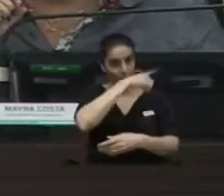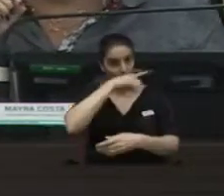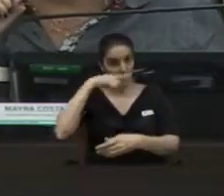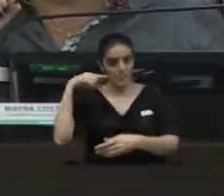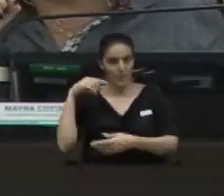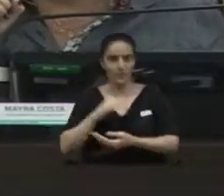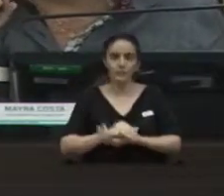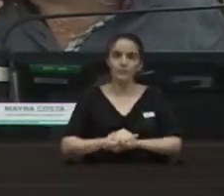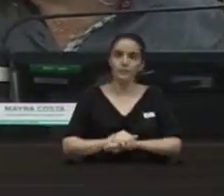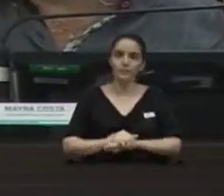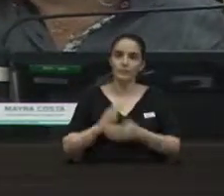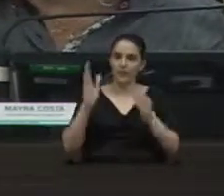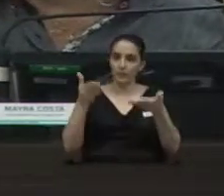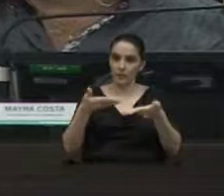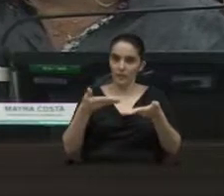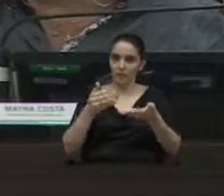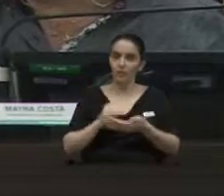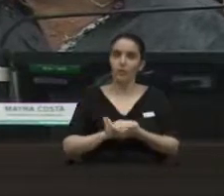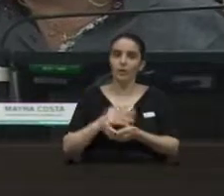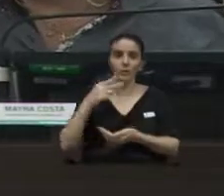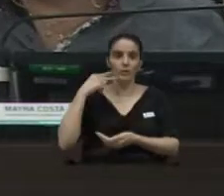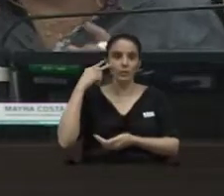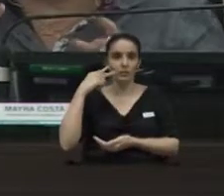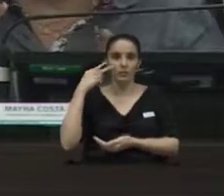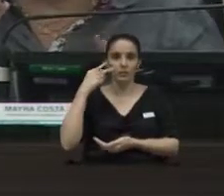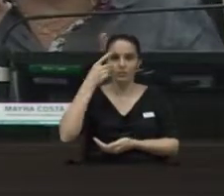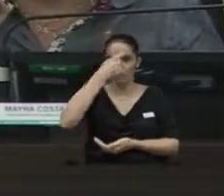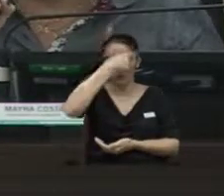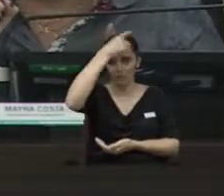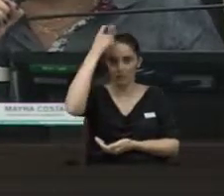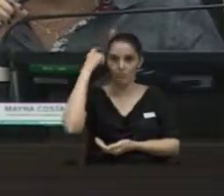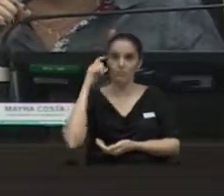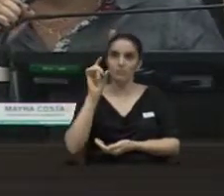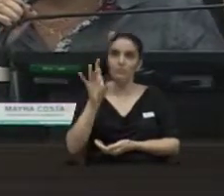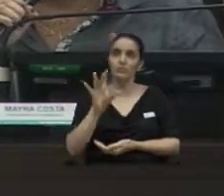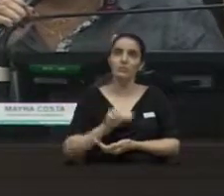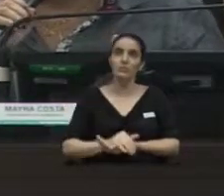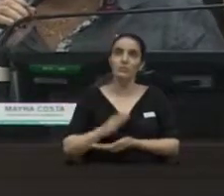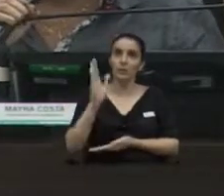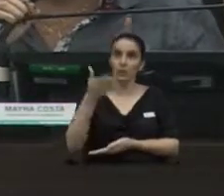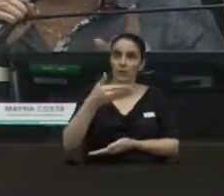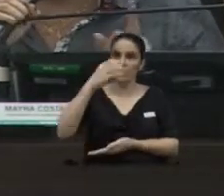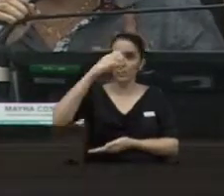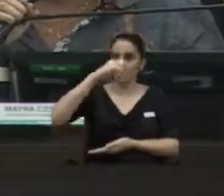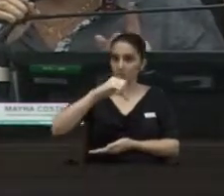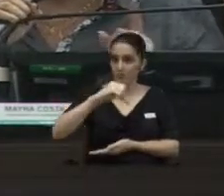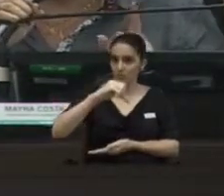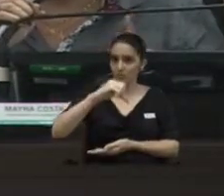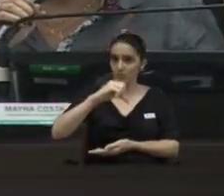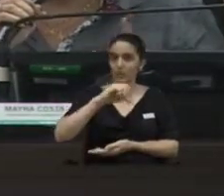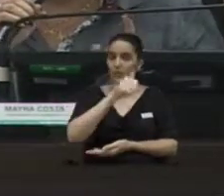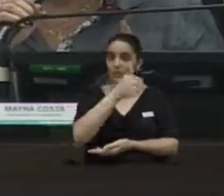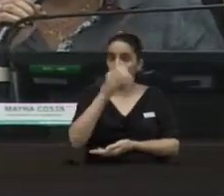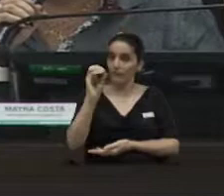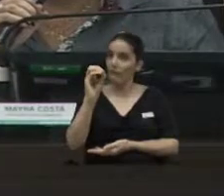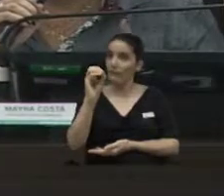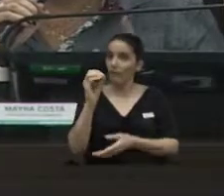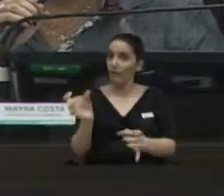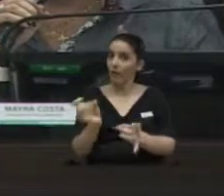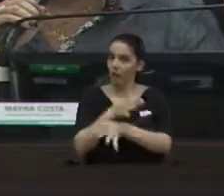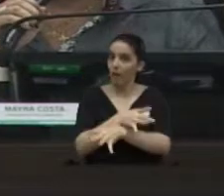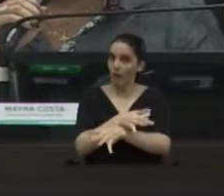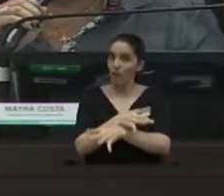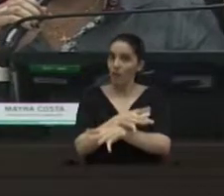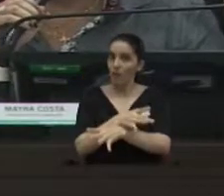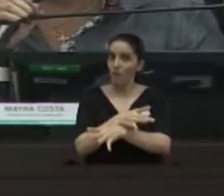vou passar a palavra agora para o vereador Wagner Barbosa. Lembrar que são 9h05 e às 10 horas nós temos que encerrar